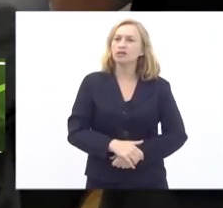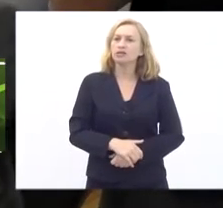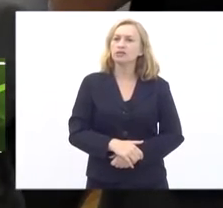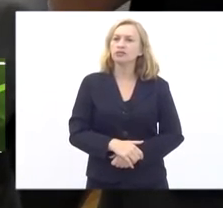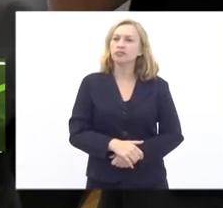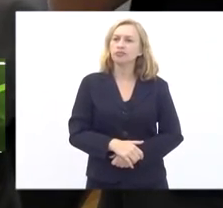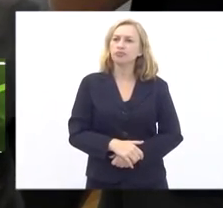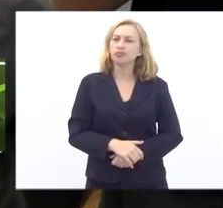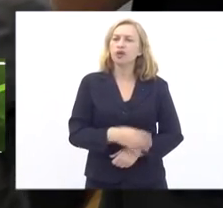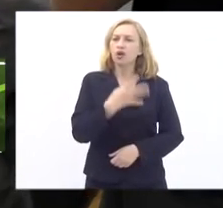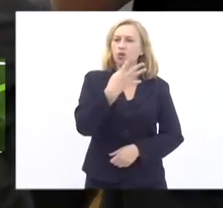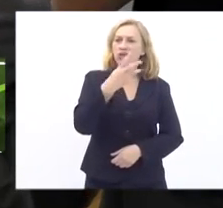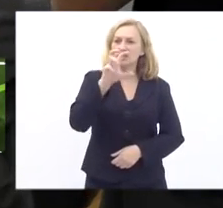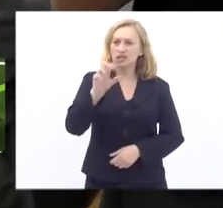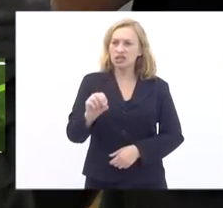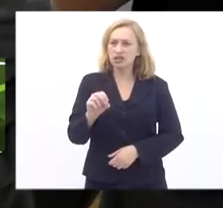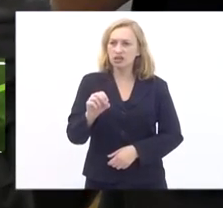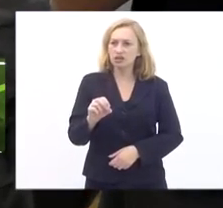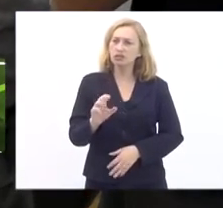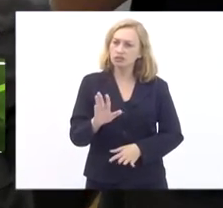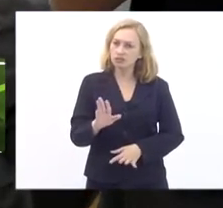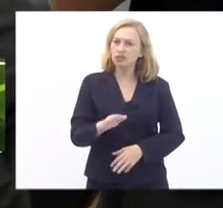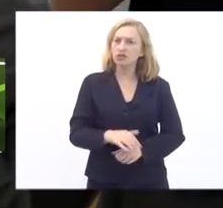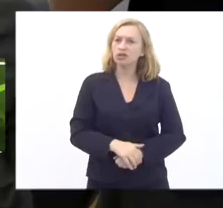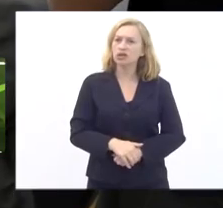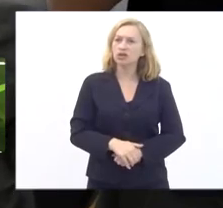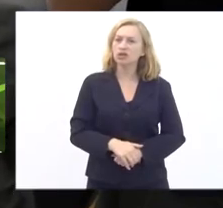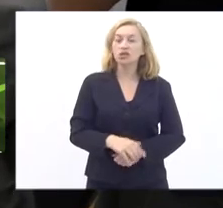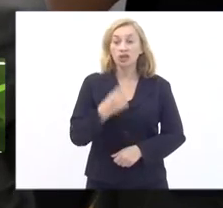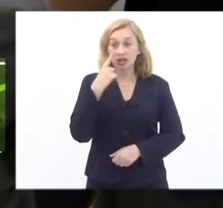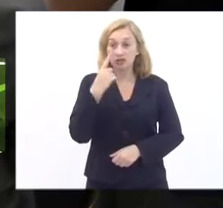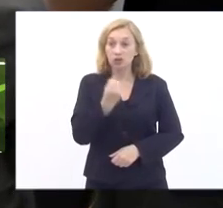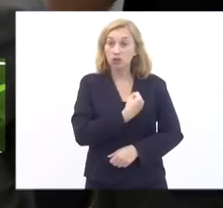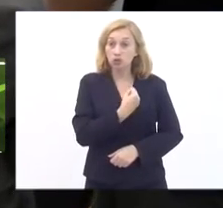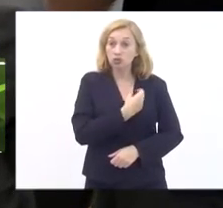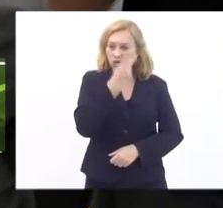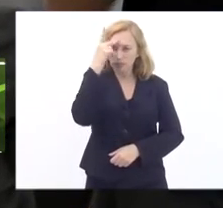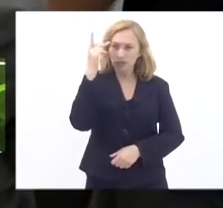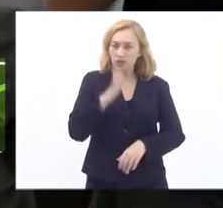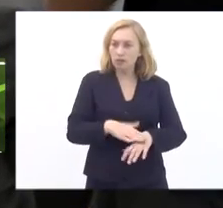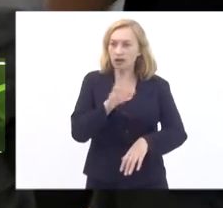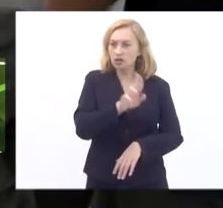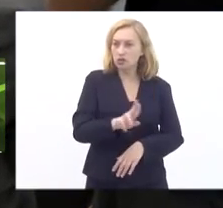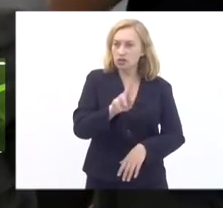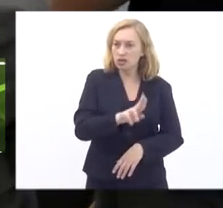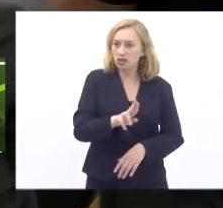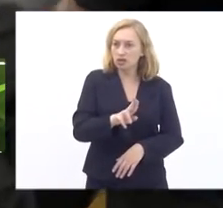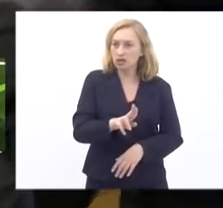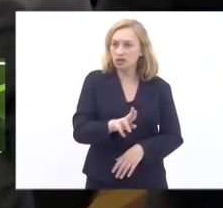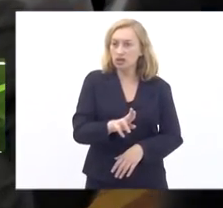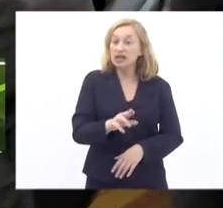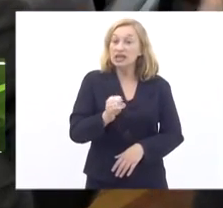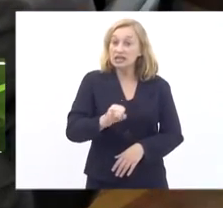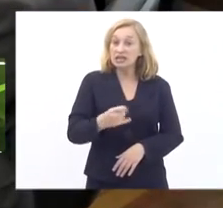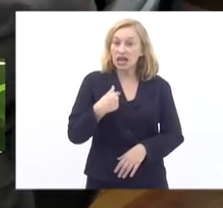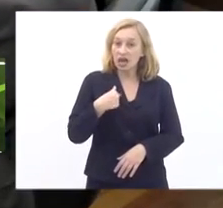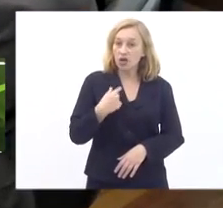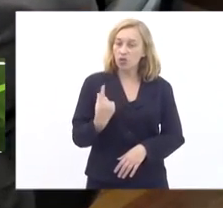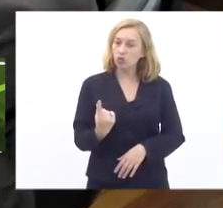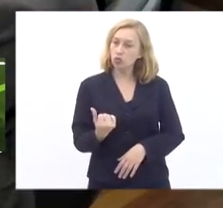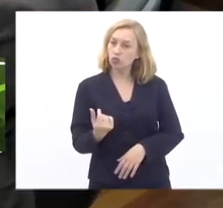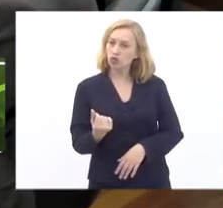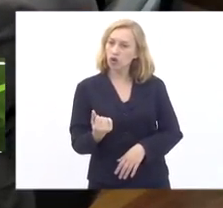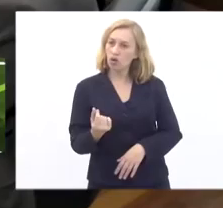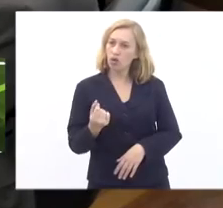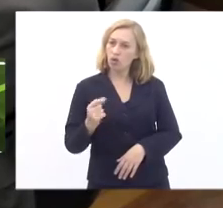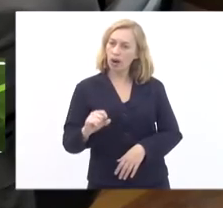450. É? Para 450. Para 450. Ela tem que aumentar o número de passageiros. Você vai apontando passageiros, se ela aumenta a tarifa, se ela a tarifa aumenta,